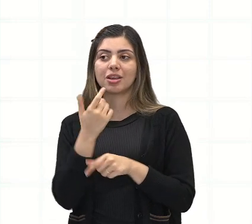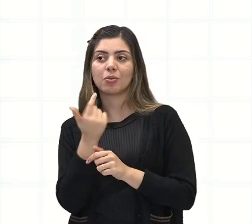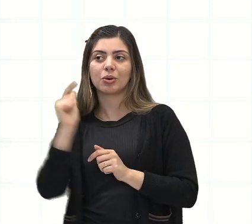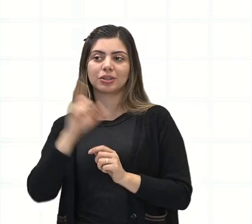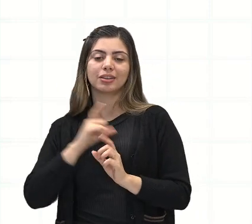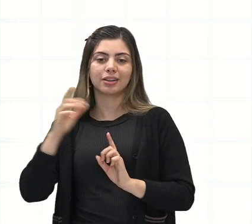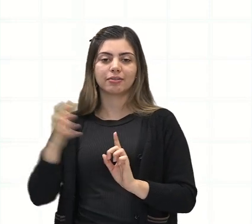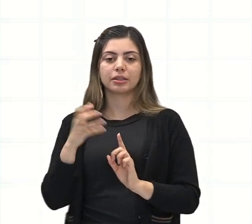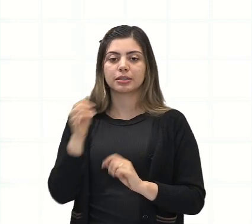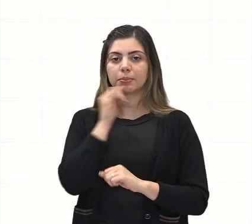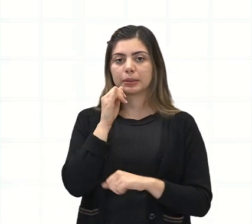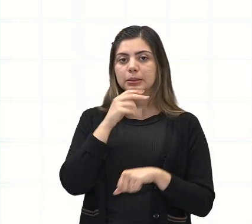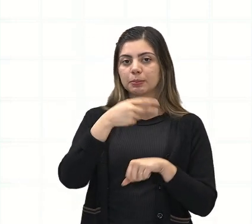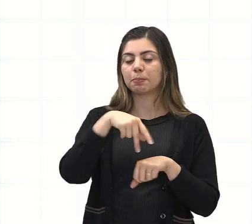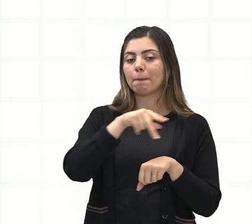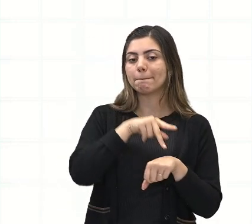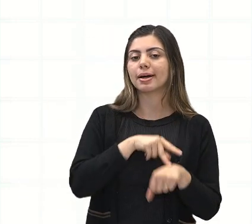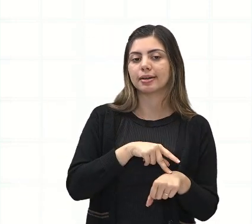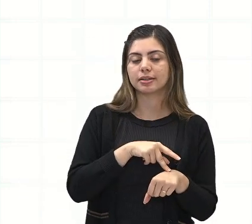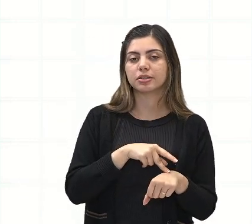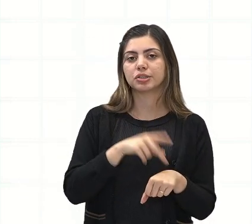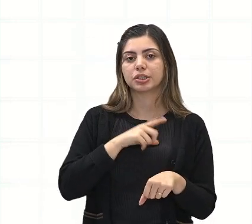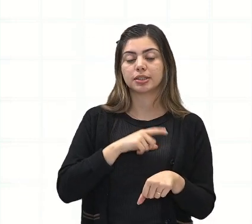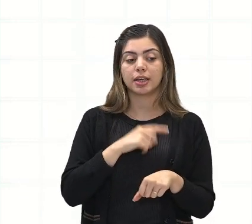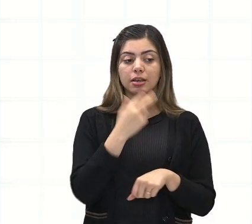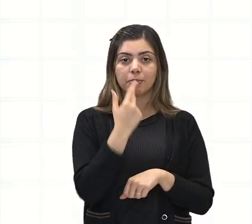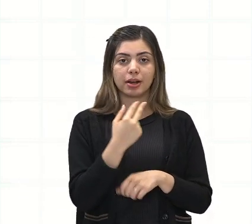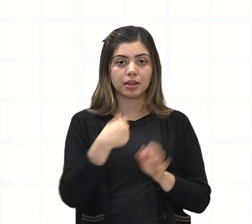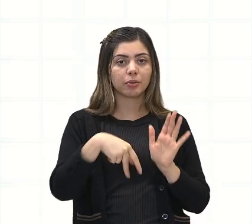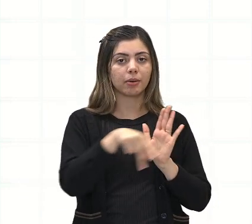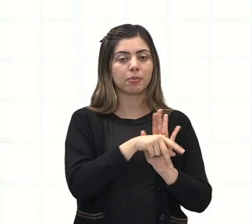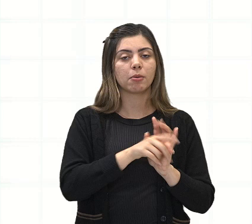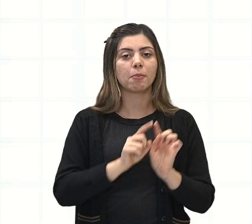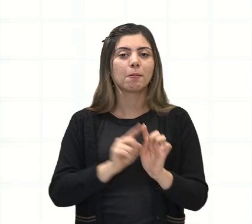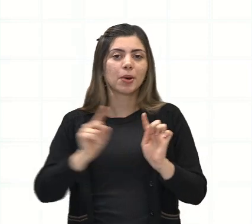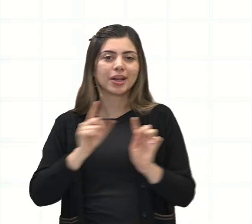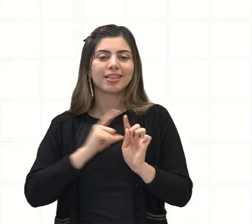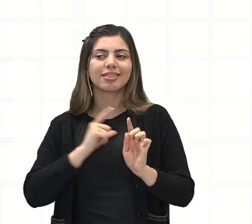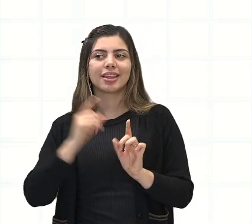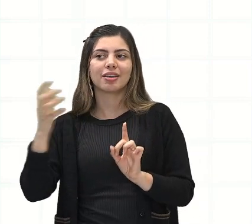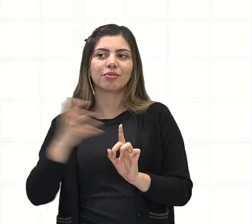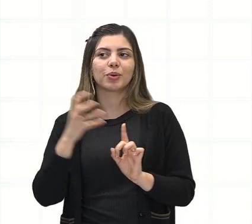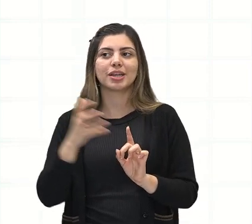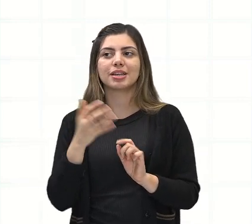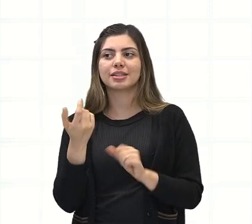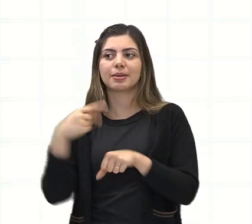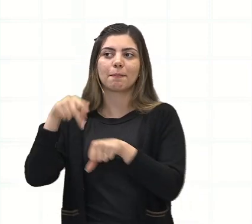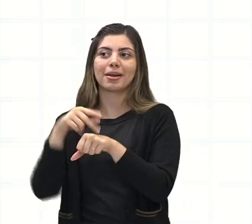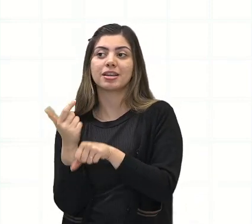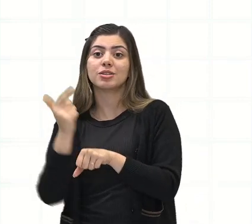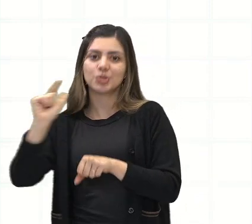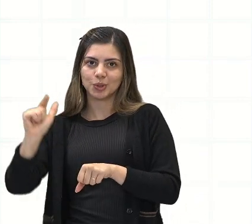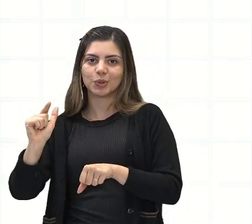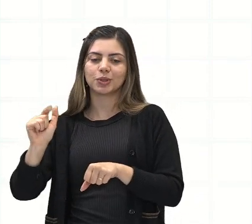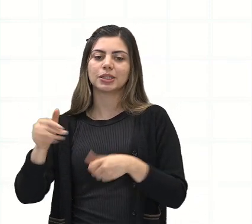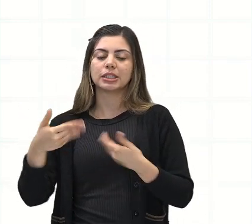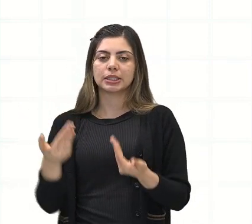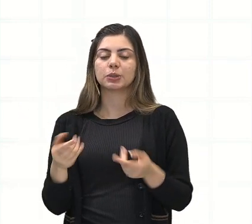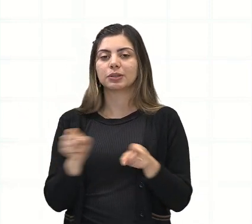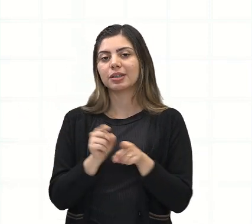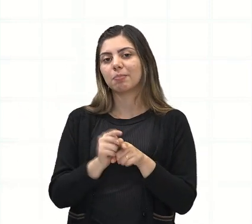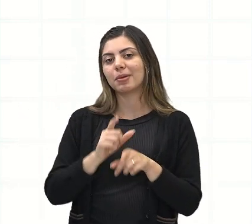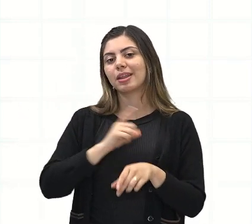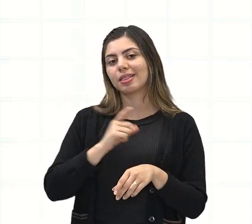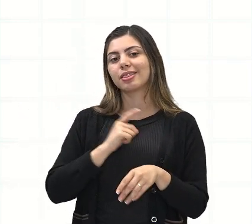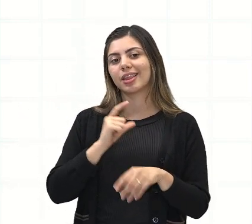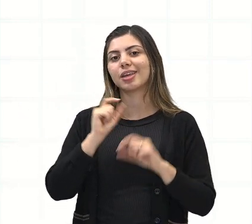um país, por exemplo, possui um idioma, mas tem uma influência muito grande de um outro país, isso também